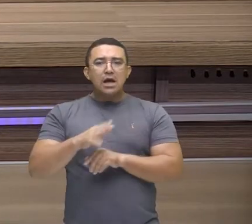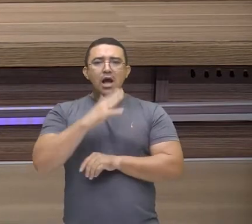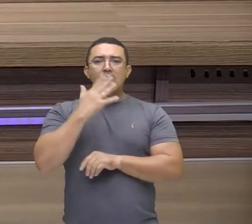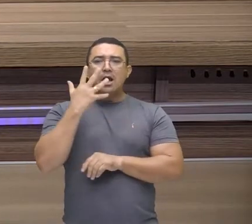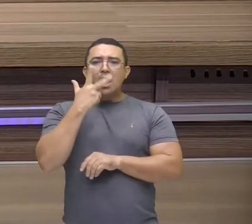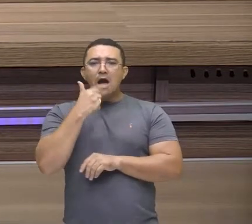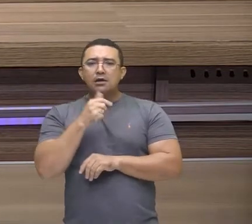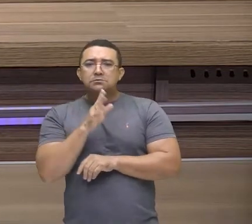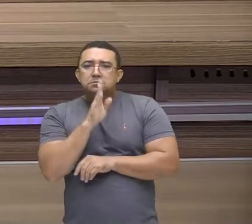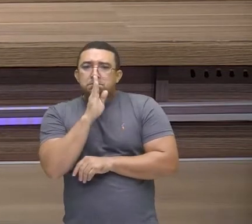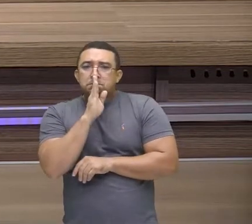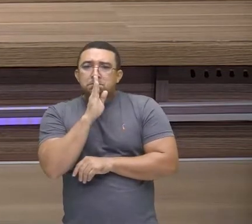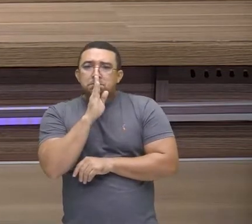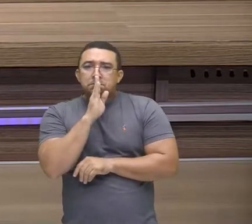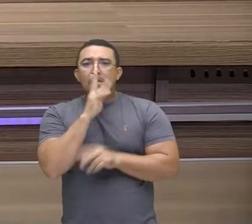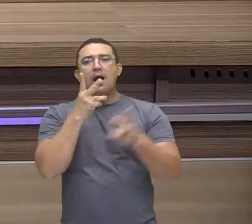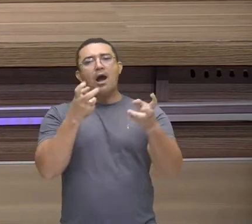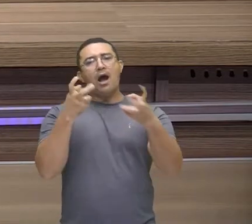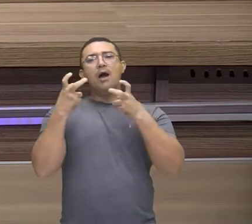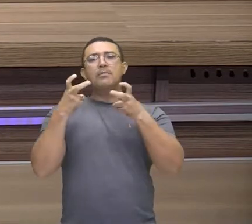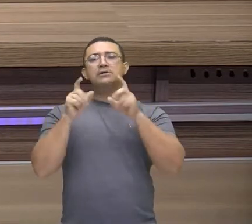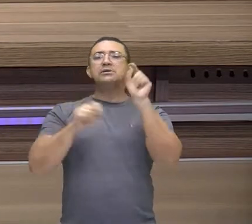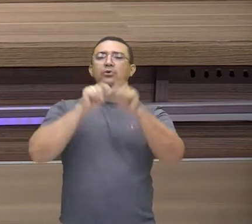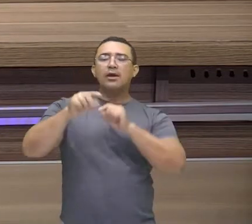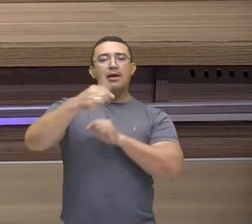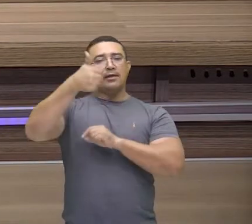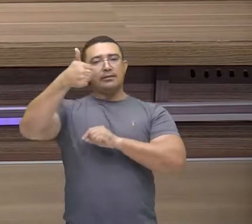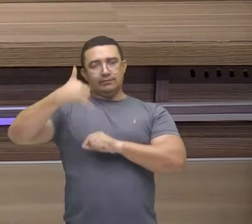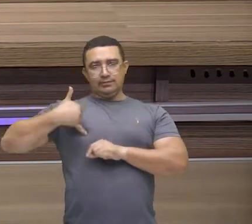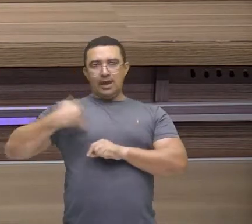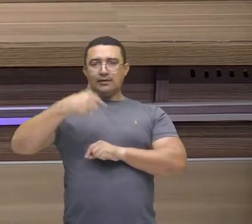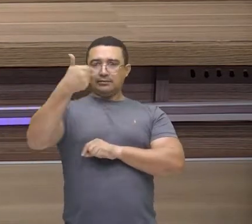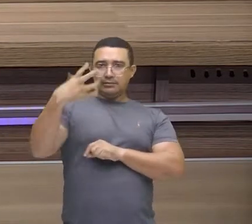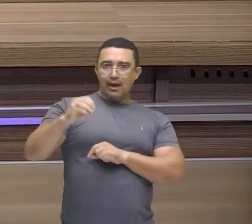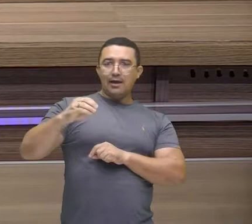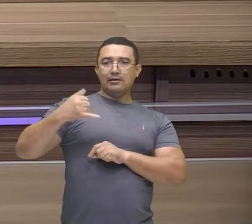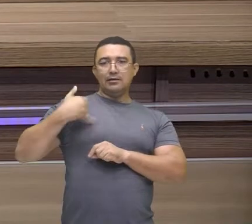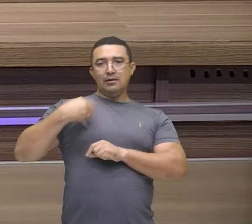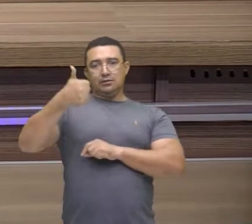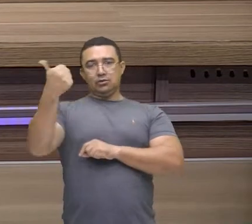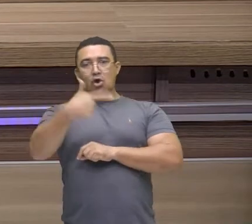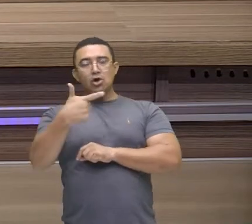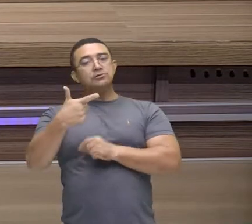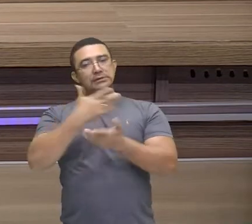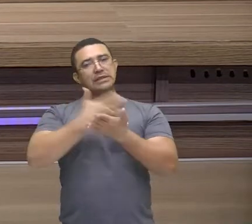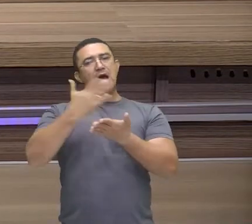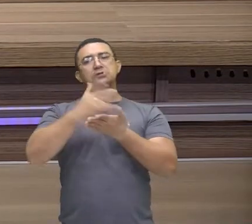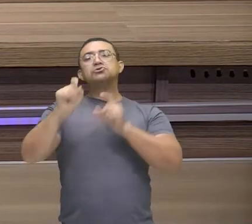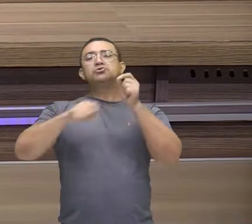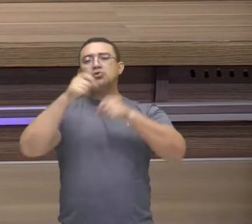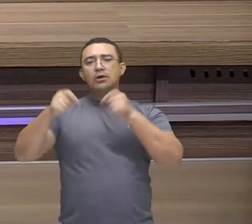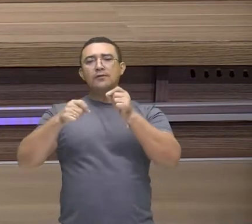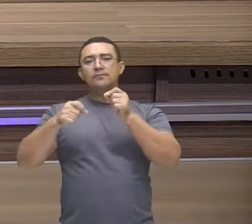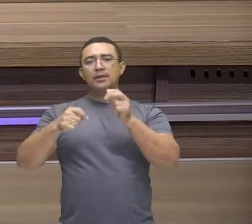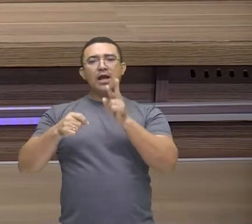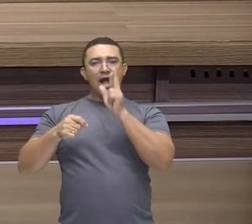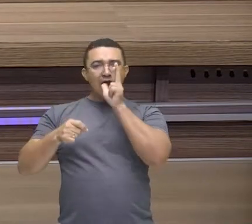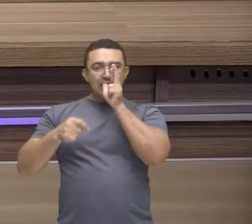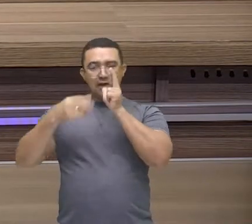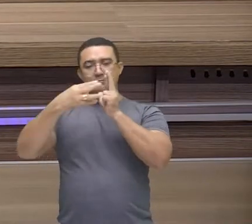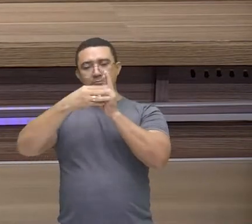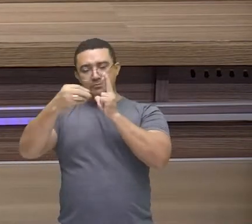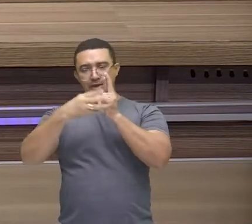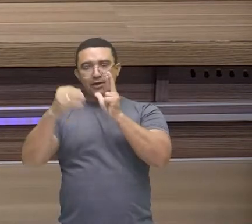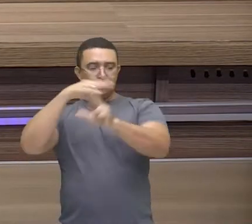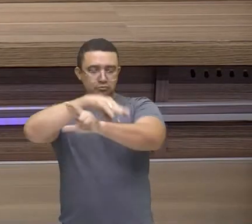mas você observa que entre 10, 12 anos, começa a nascer os pelos pubianos, começa a nascer pelo na